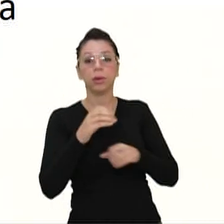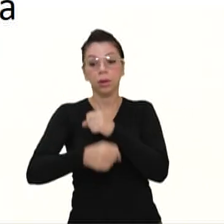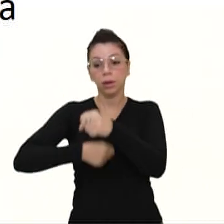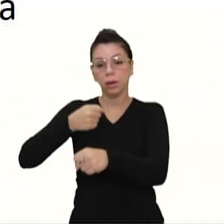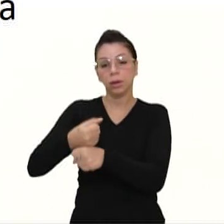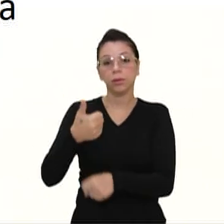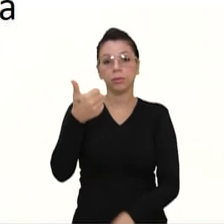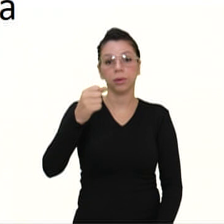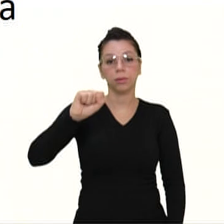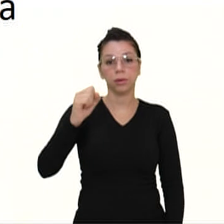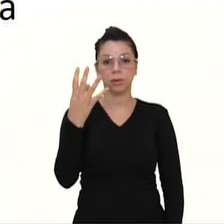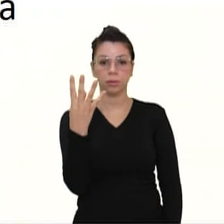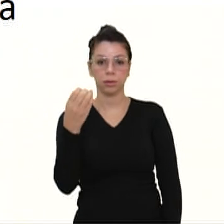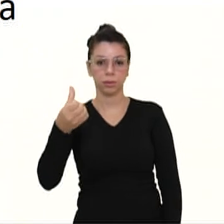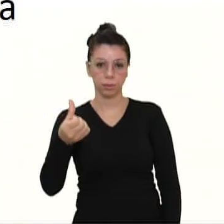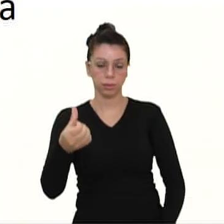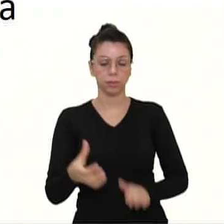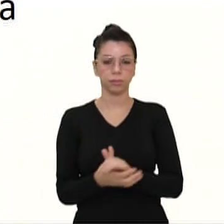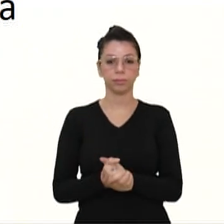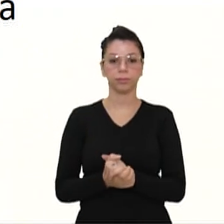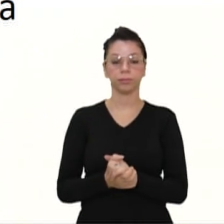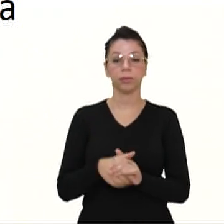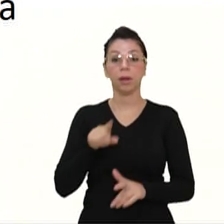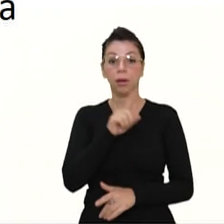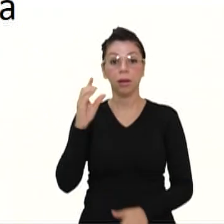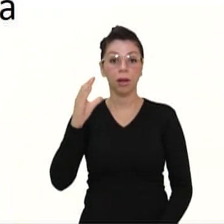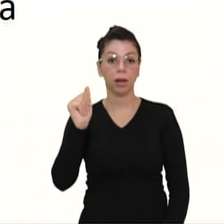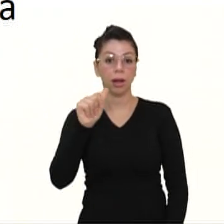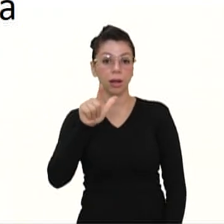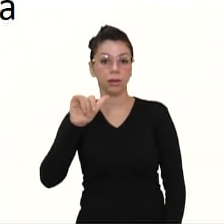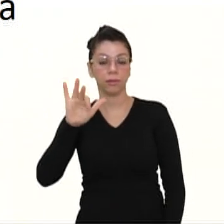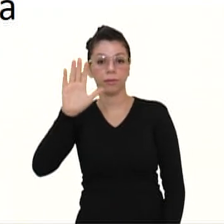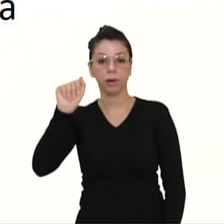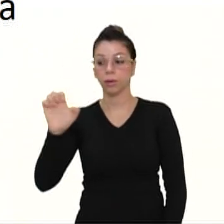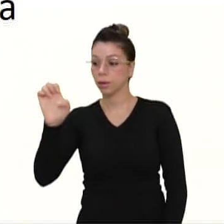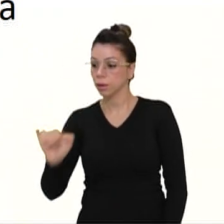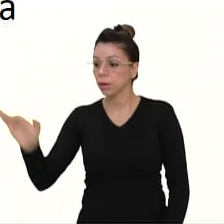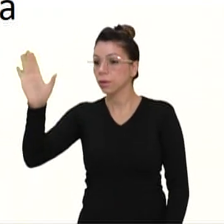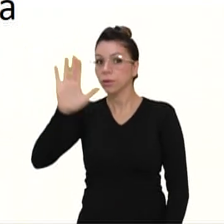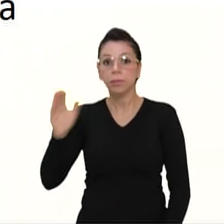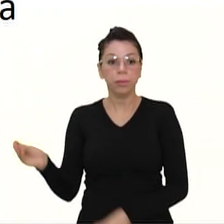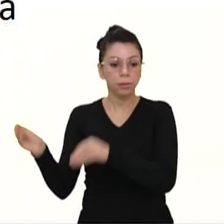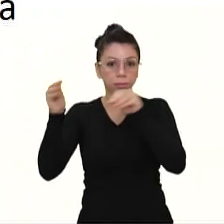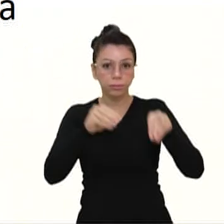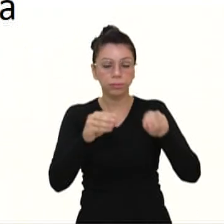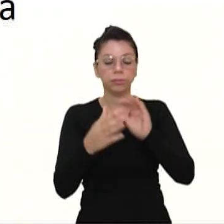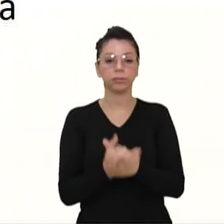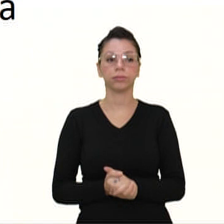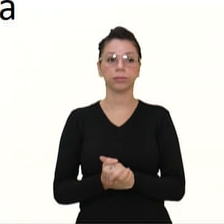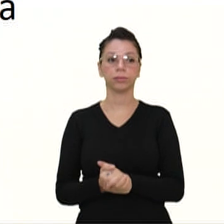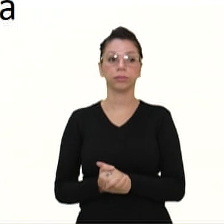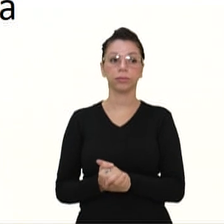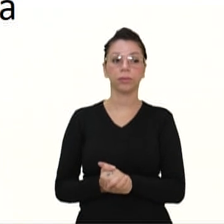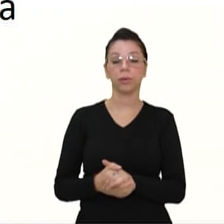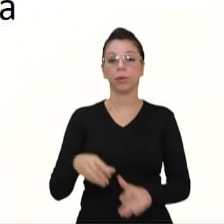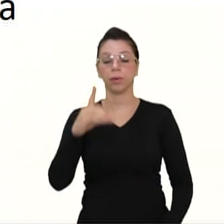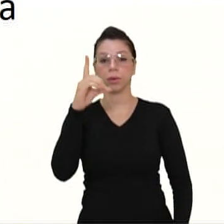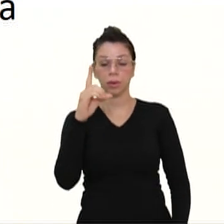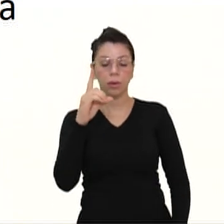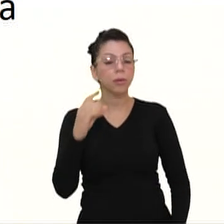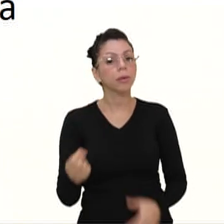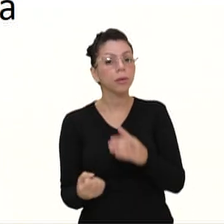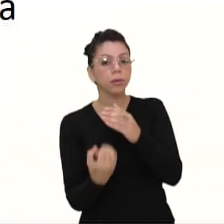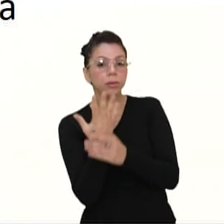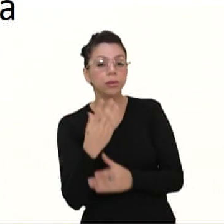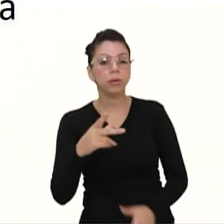1846. Surgiu na Califórnia, trazida pelos europeus. Ou D, a hipótese que tenha surgido na